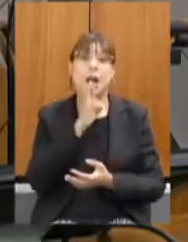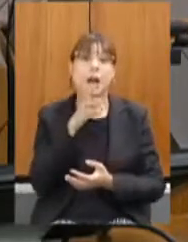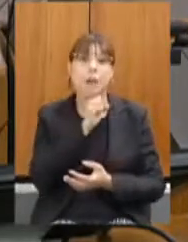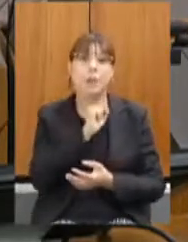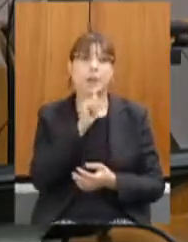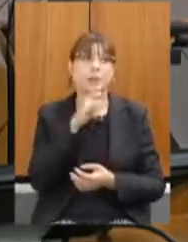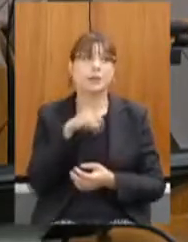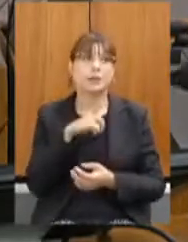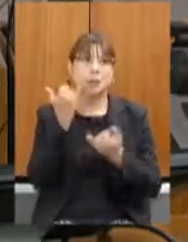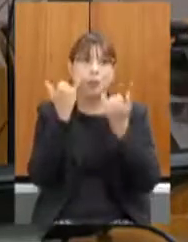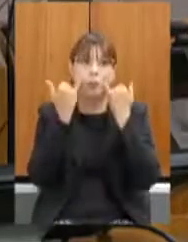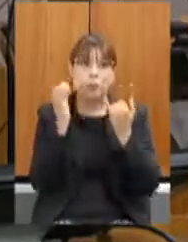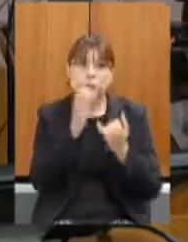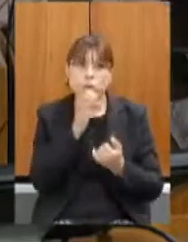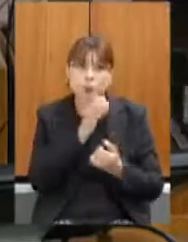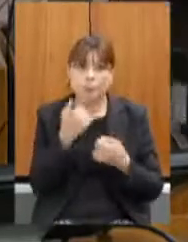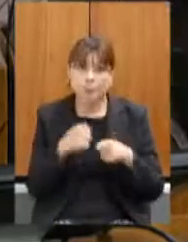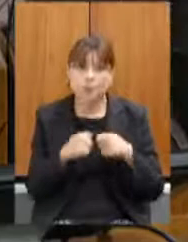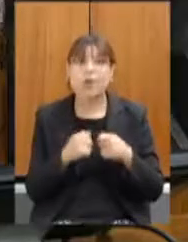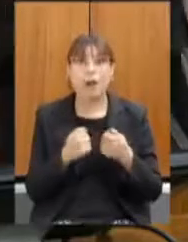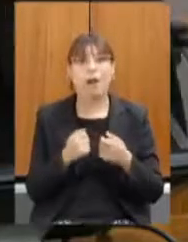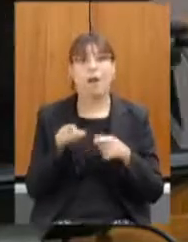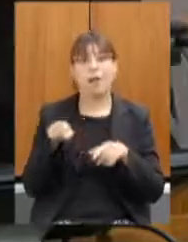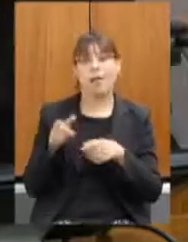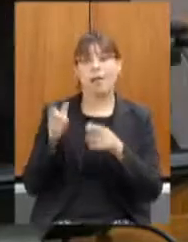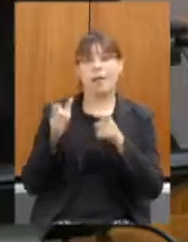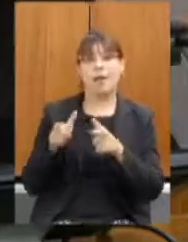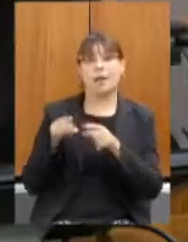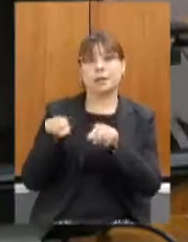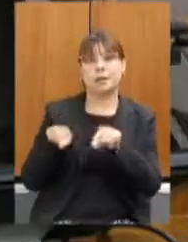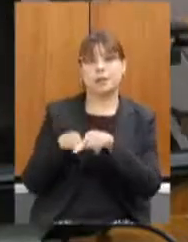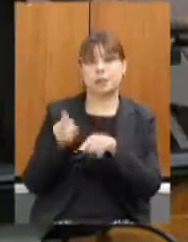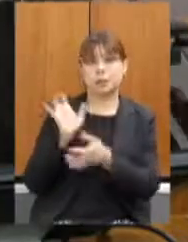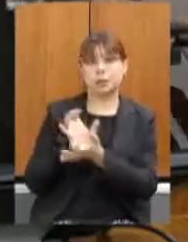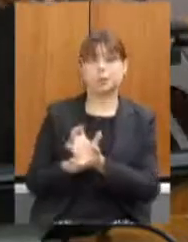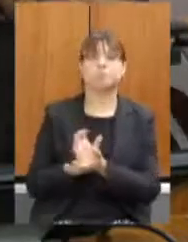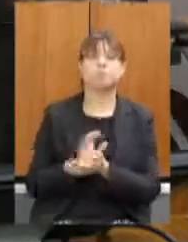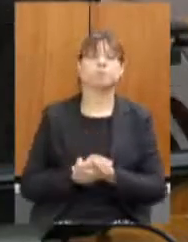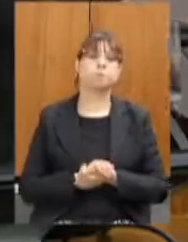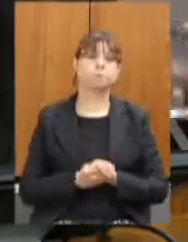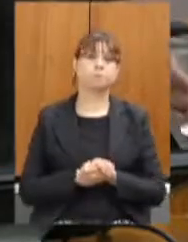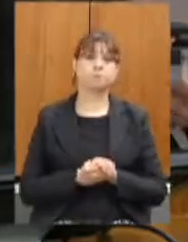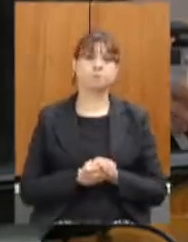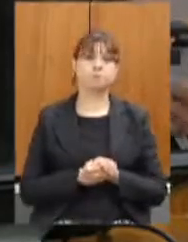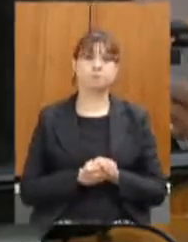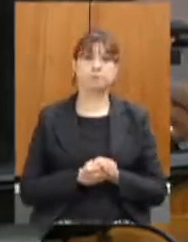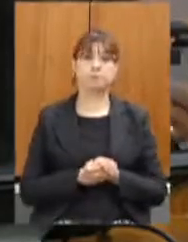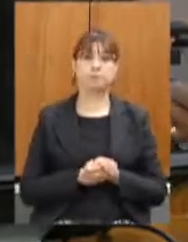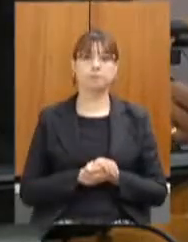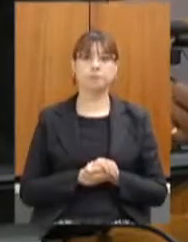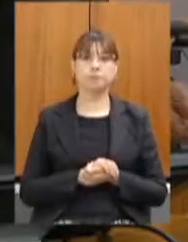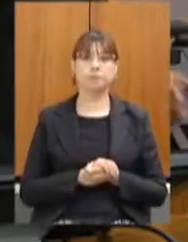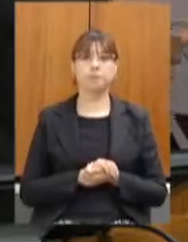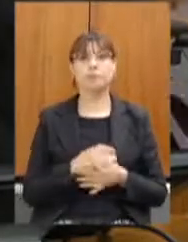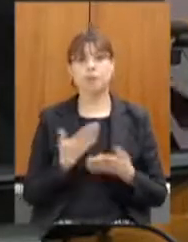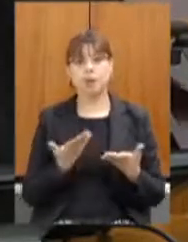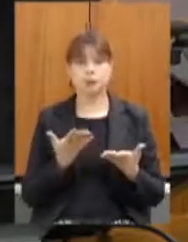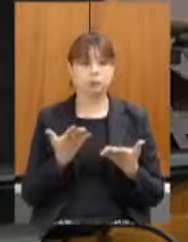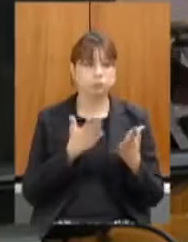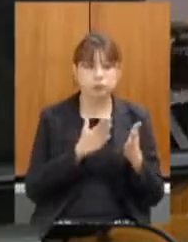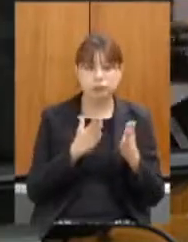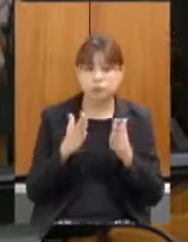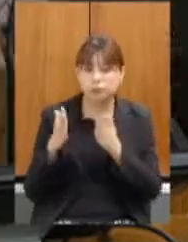dado de urgência que nos fornecem é a sala de situação pode passar bom então é dentro desse tudo